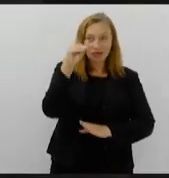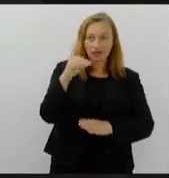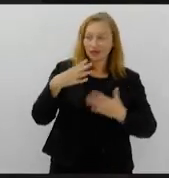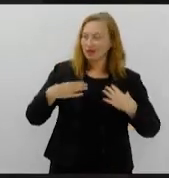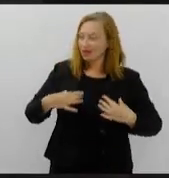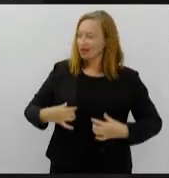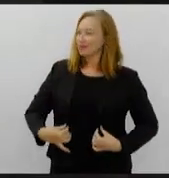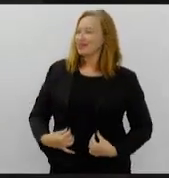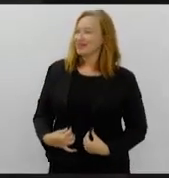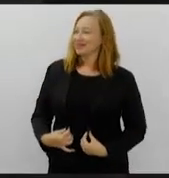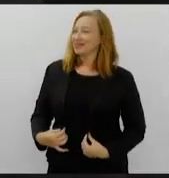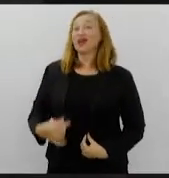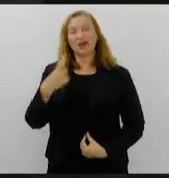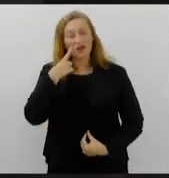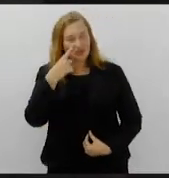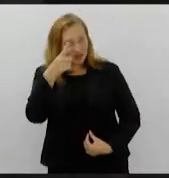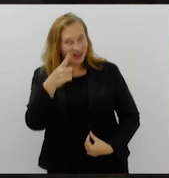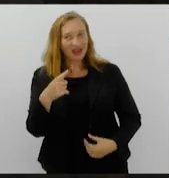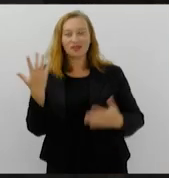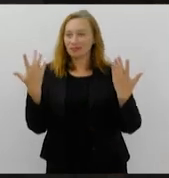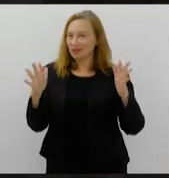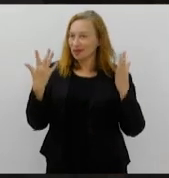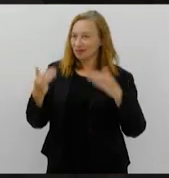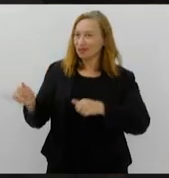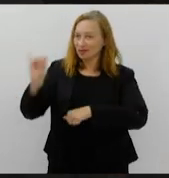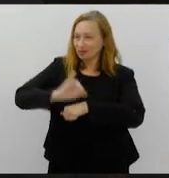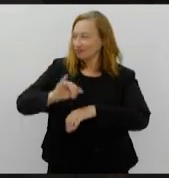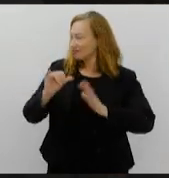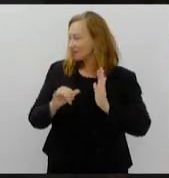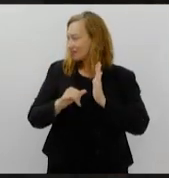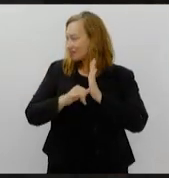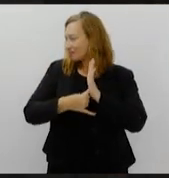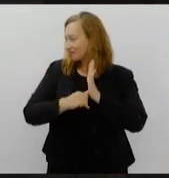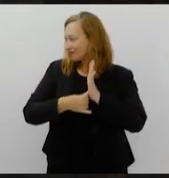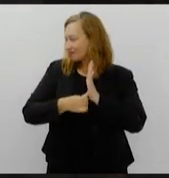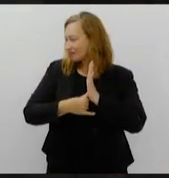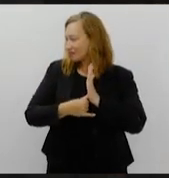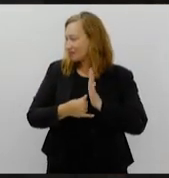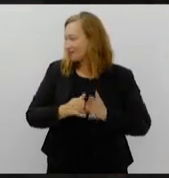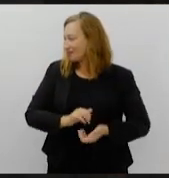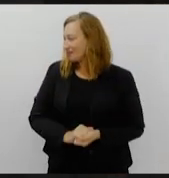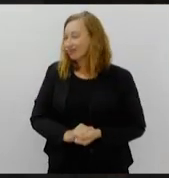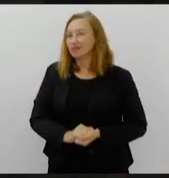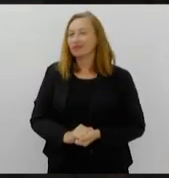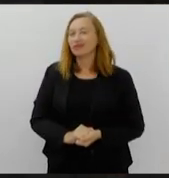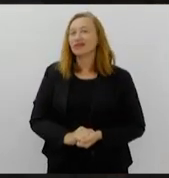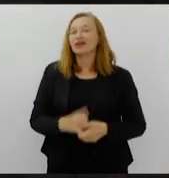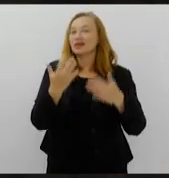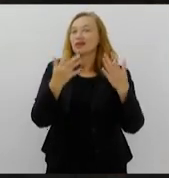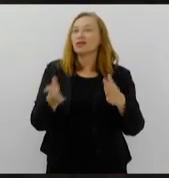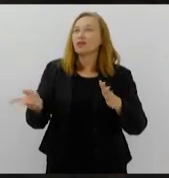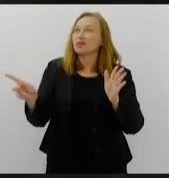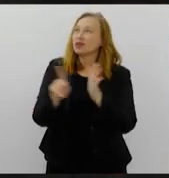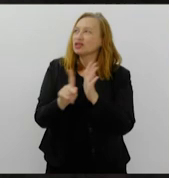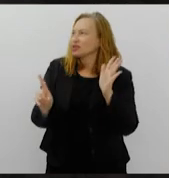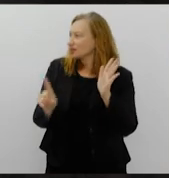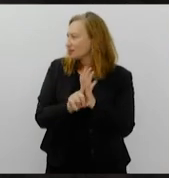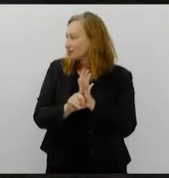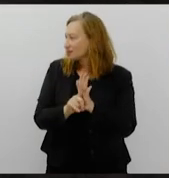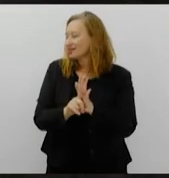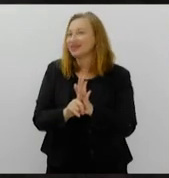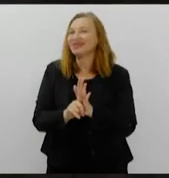acabou. Parabéns ao Volta Redonda Futebol Clube. Anuncio. Projeto de lei número